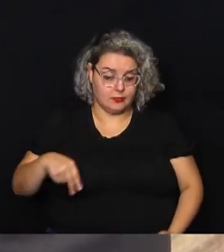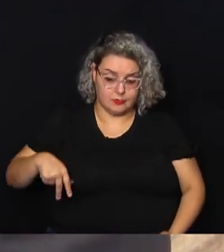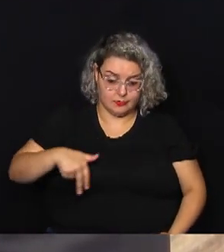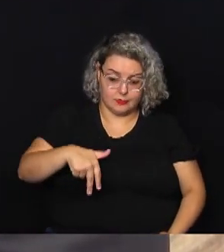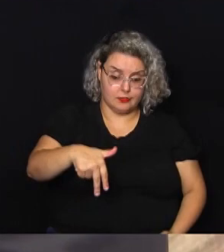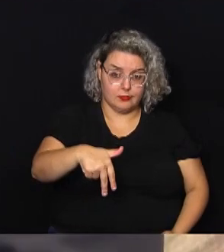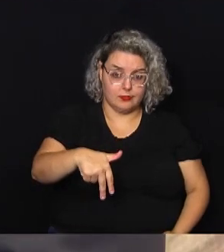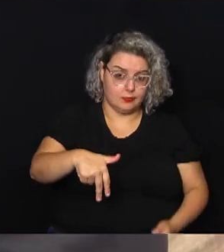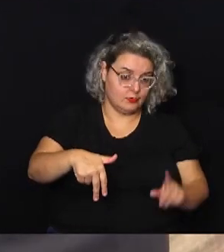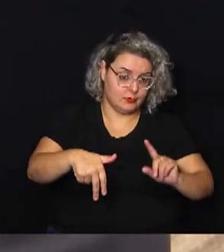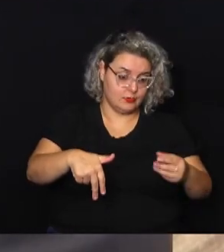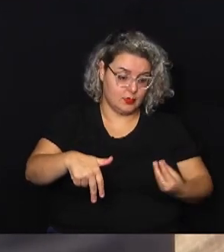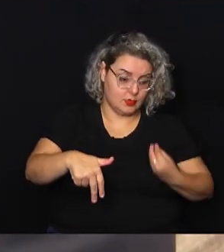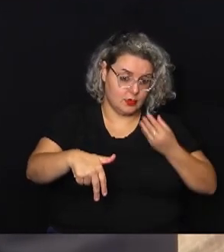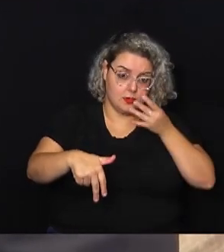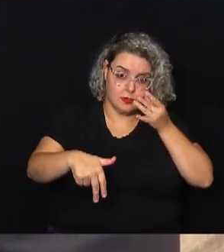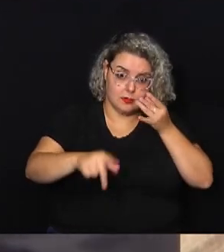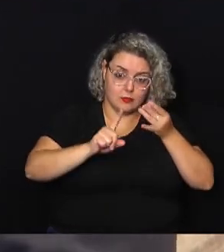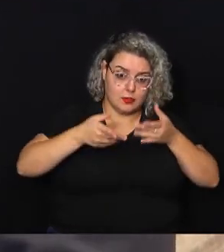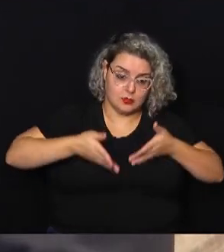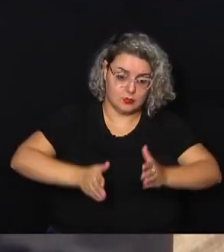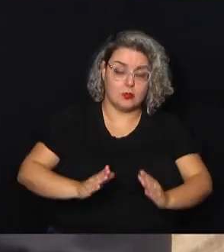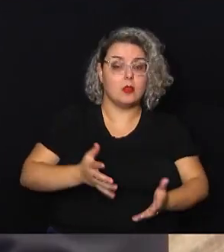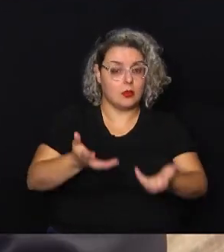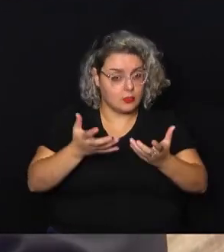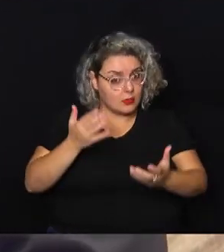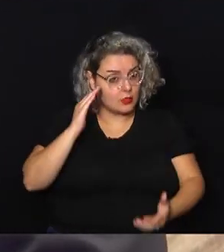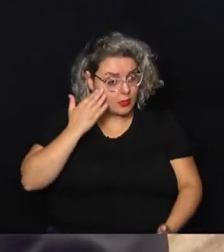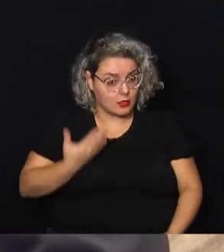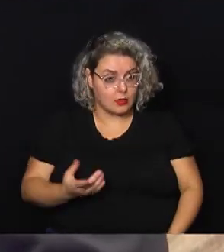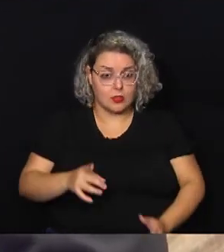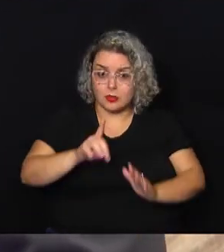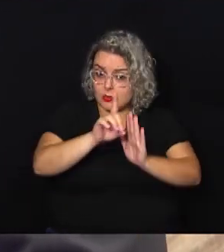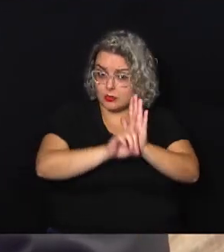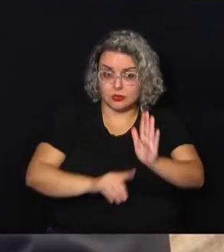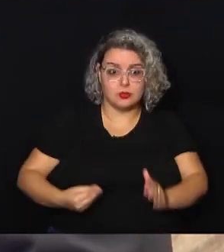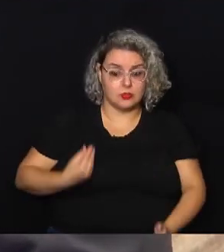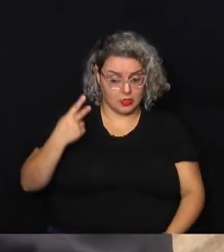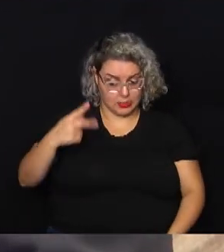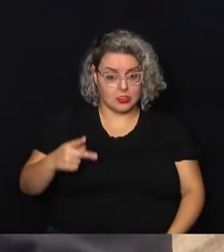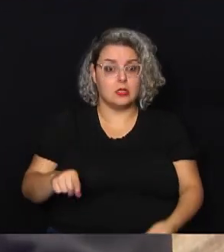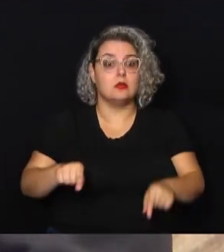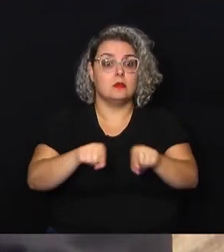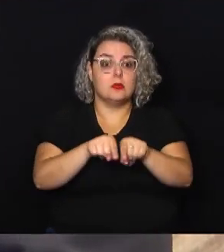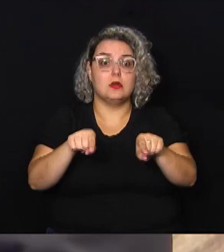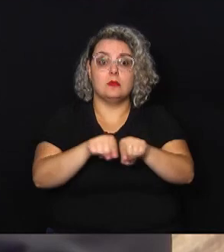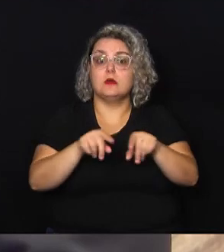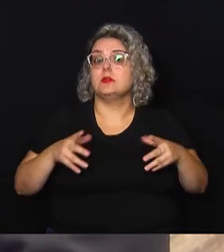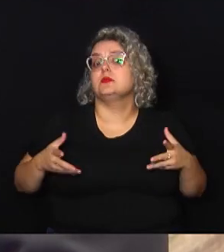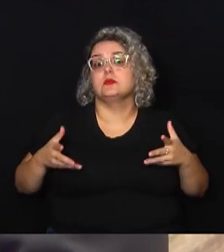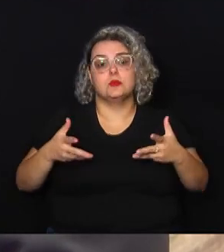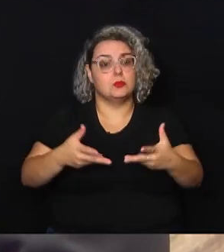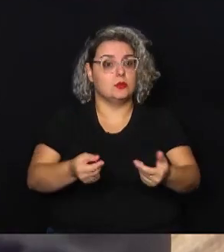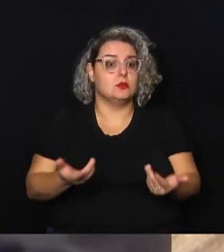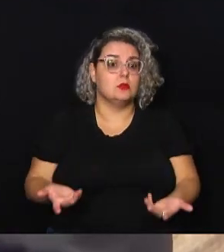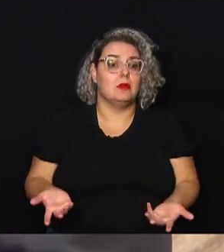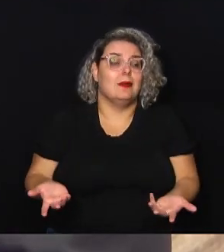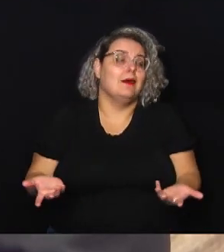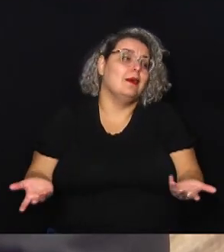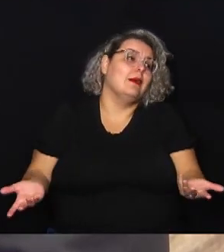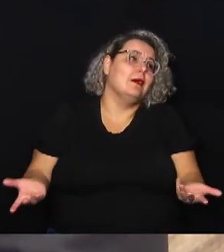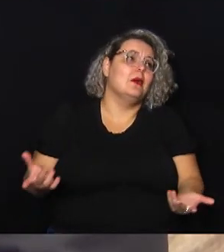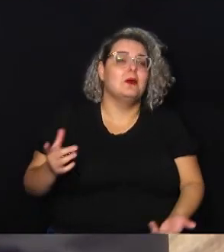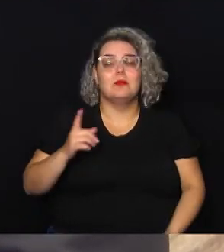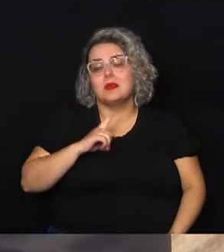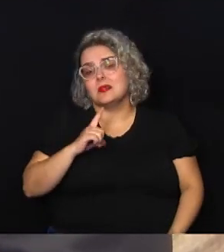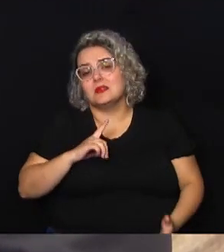teriam nascido é isso que eu quero que eles entendam o direito à Vida é deles mas também de todos Ah mas então nós temos